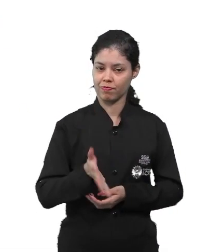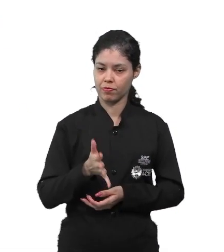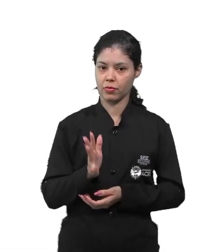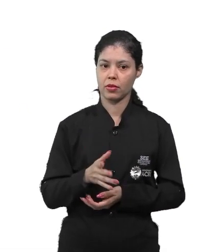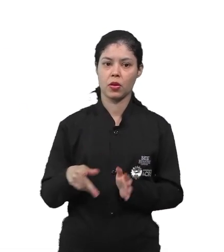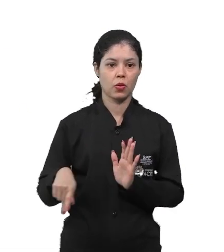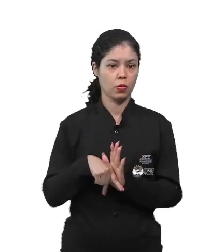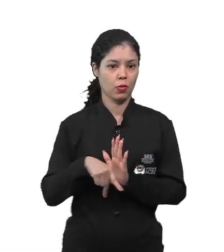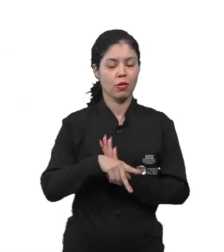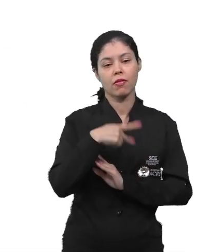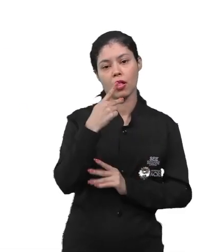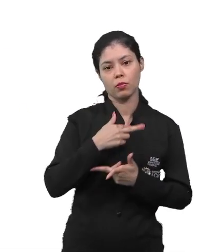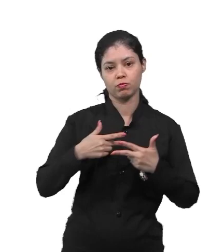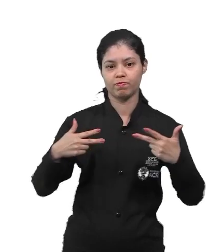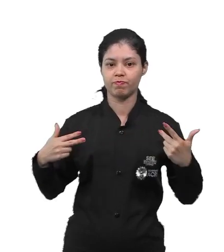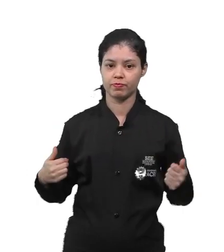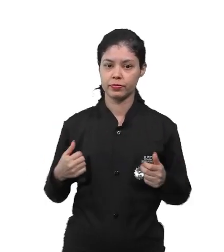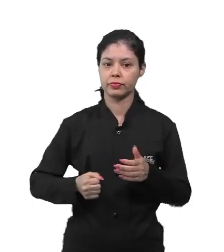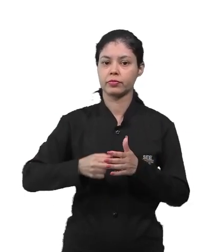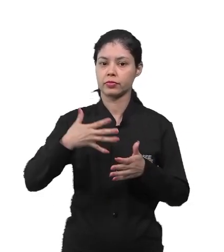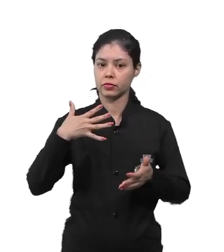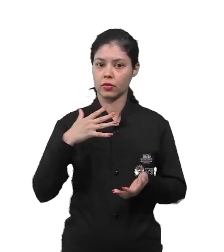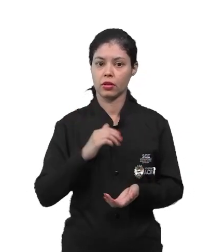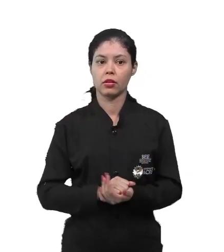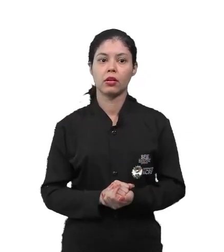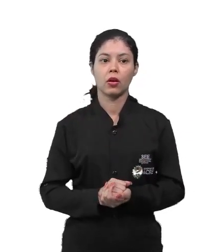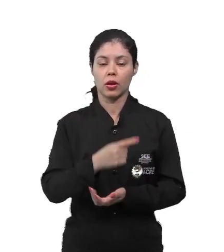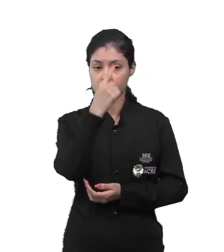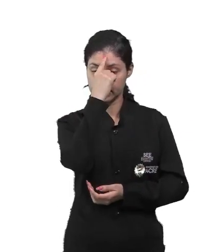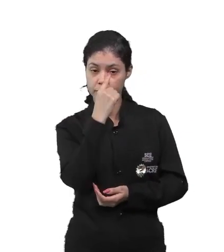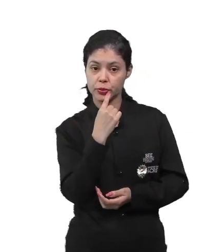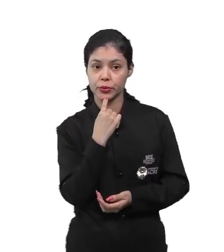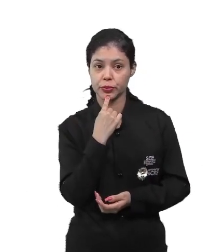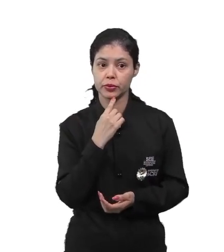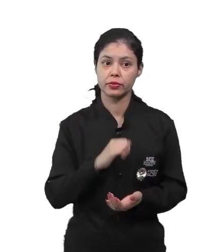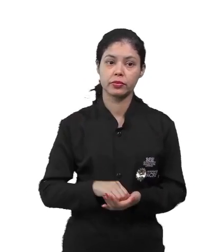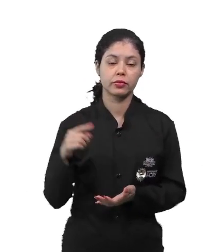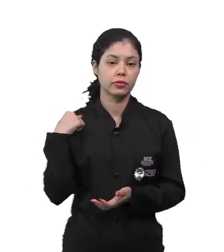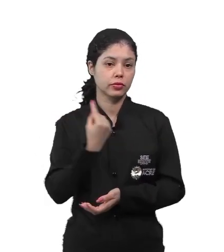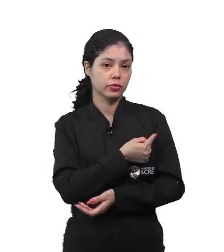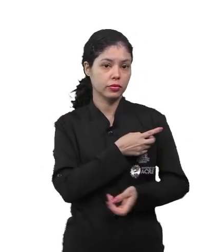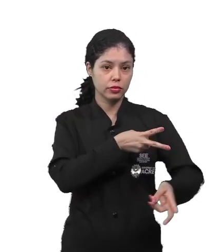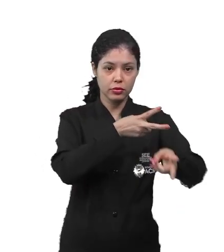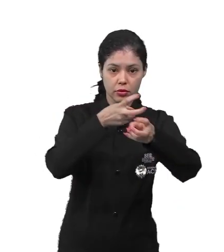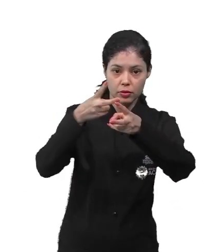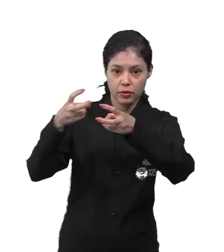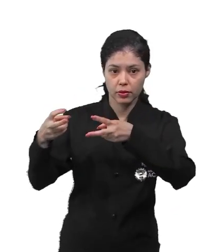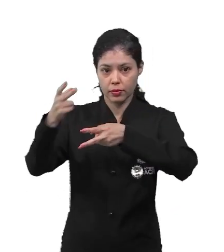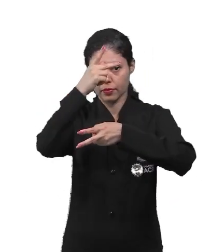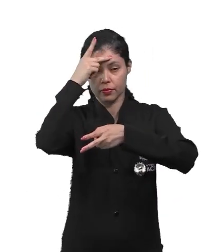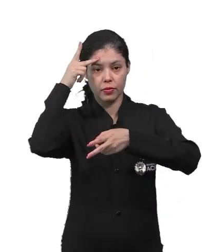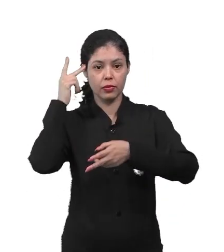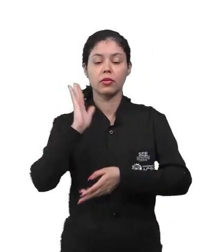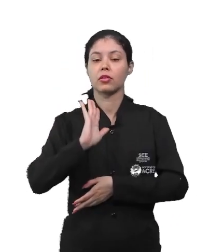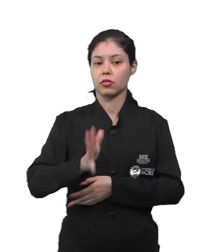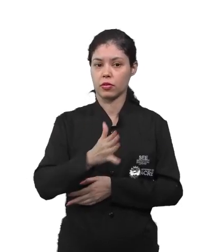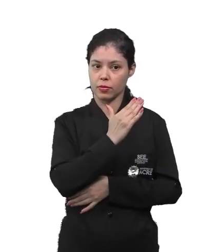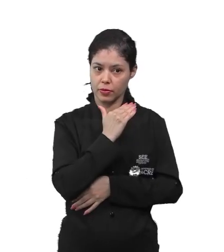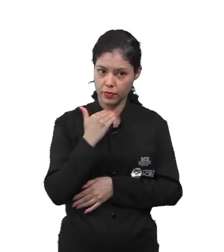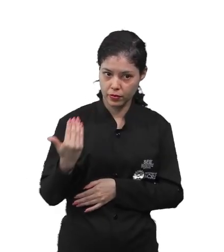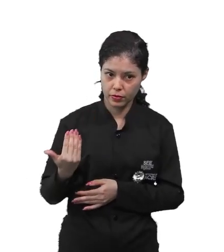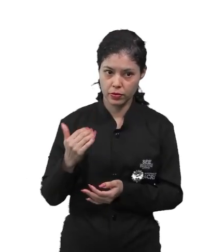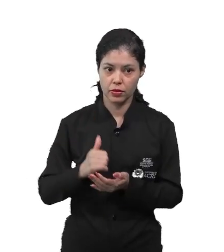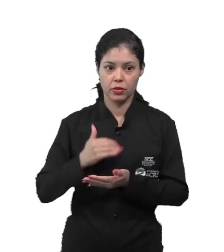si só fala muita coisa. Numa das imagens, a gente percebe pessoas já mortas